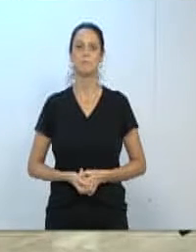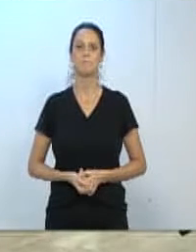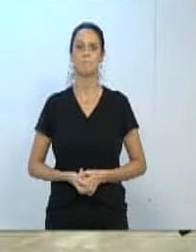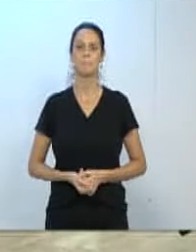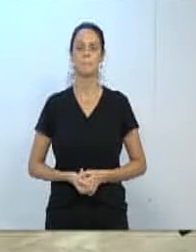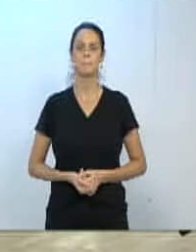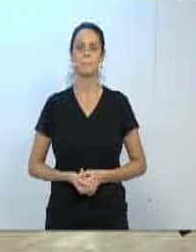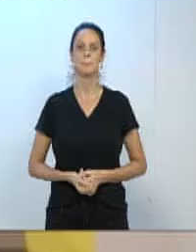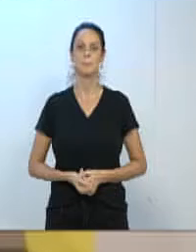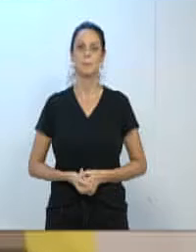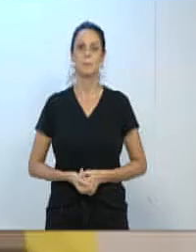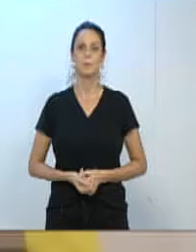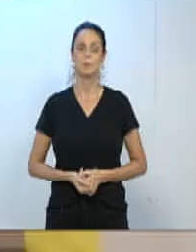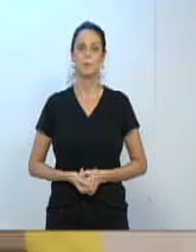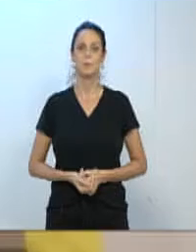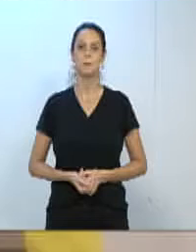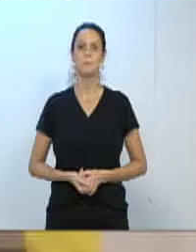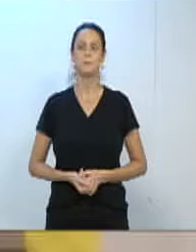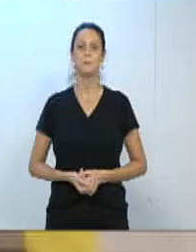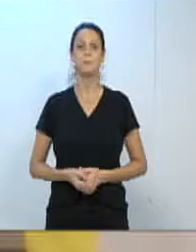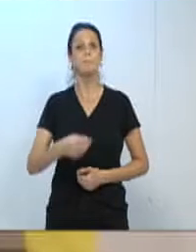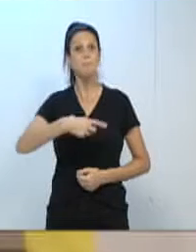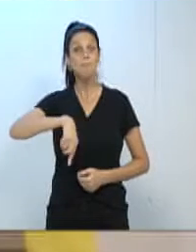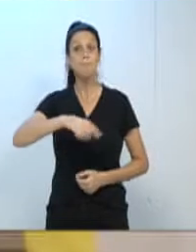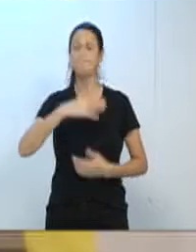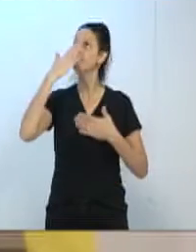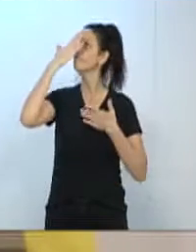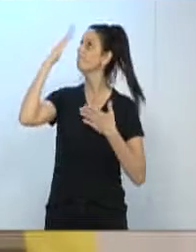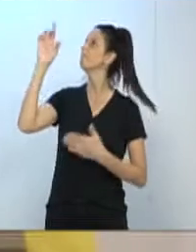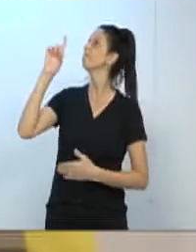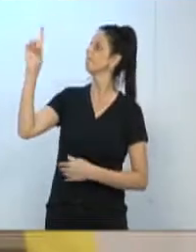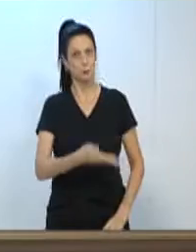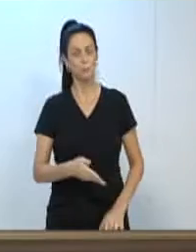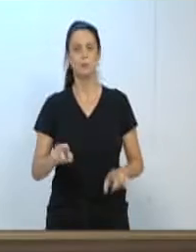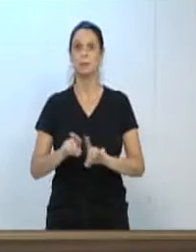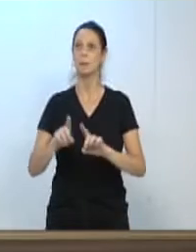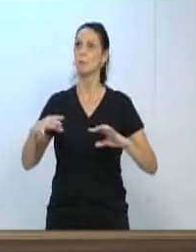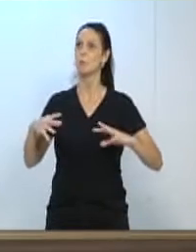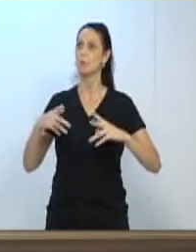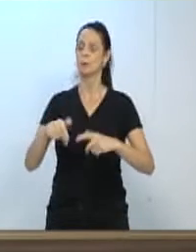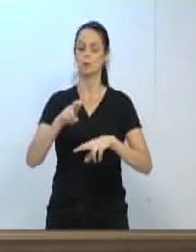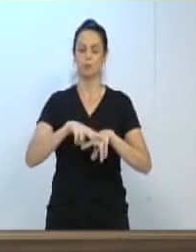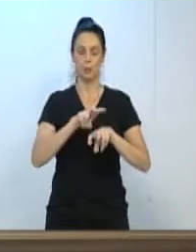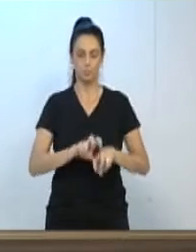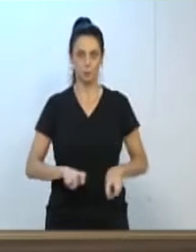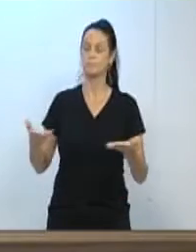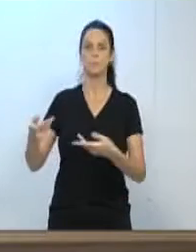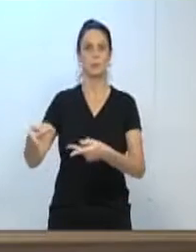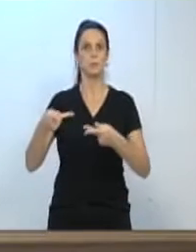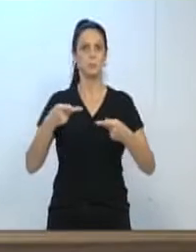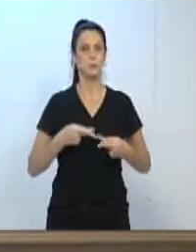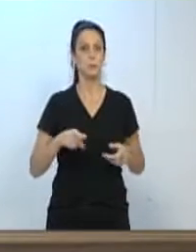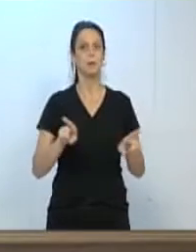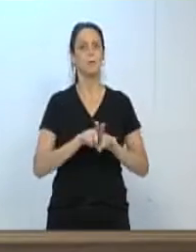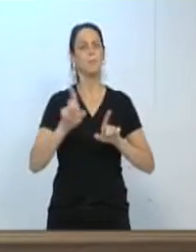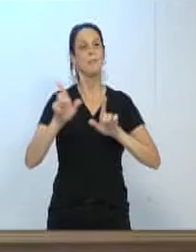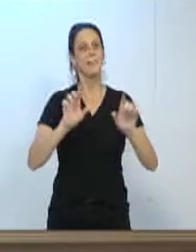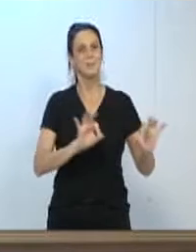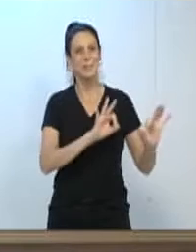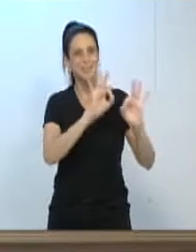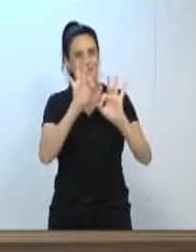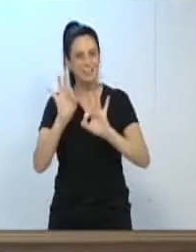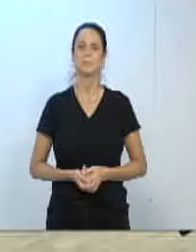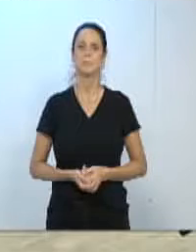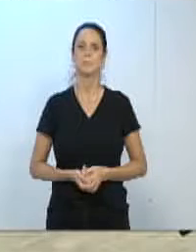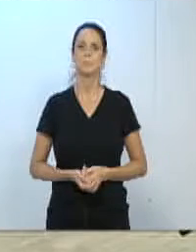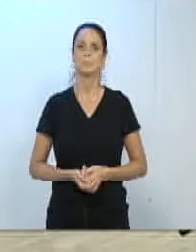ata da sessão ordinária anterior e recebendo a visita dos Vereadores de mim suplentes e nesse Brito Nascimento e Lucas Lara velho